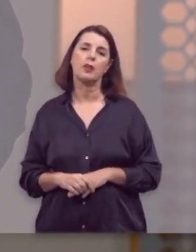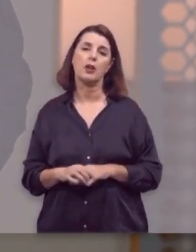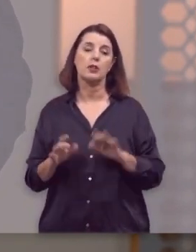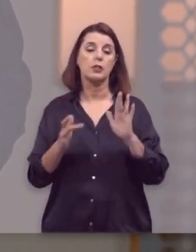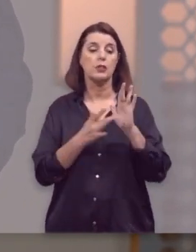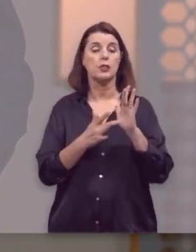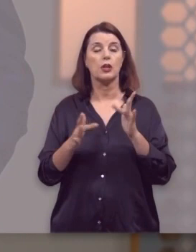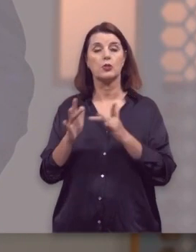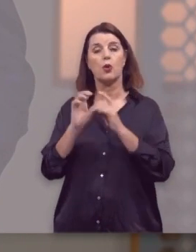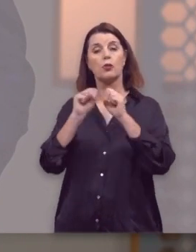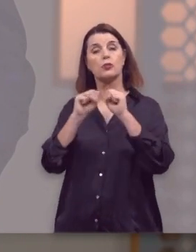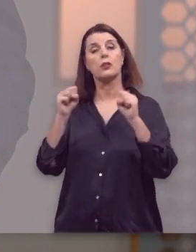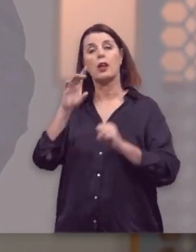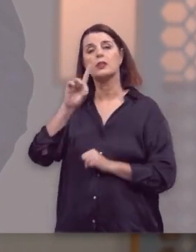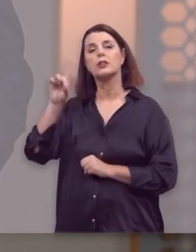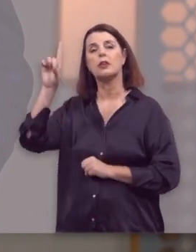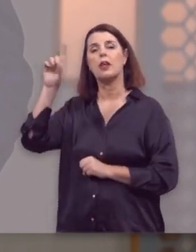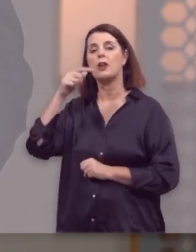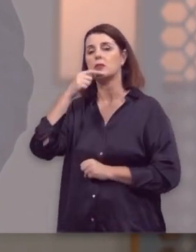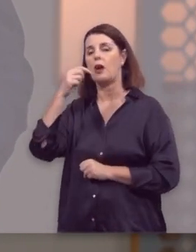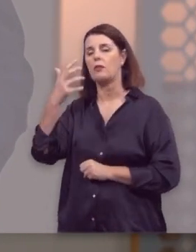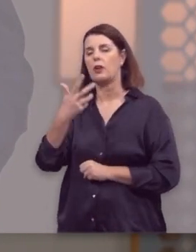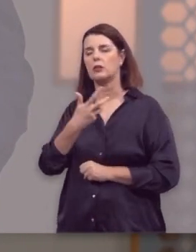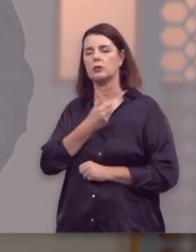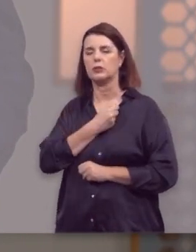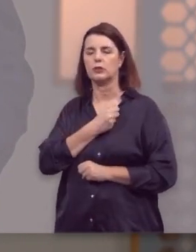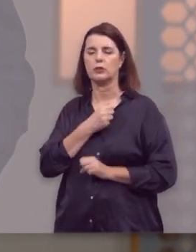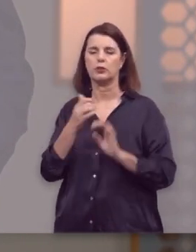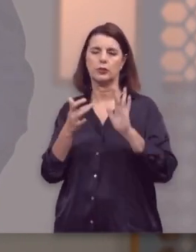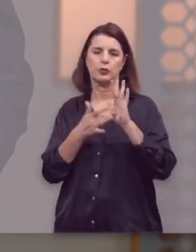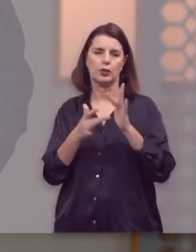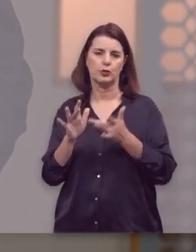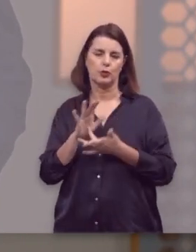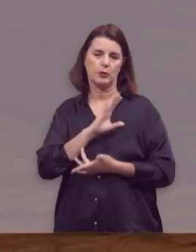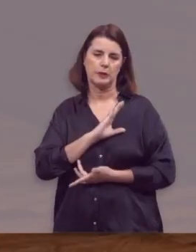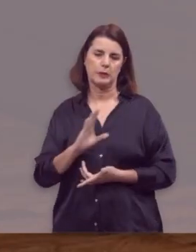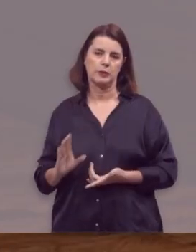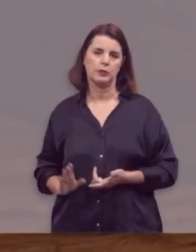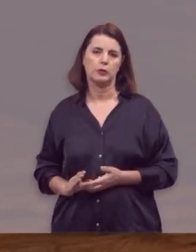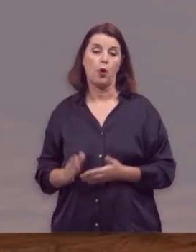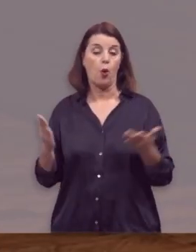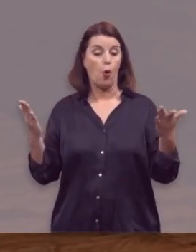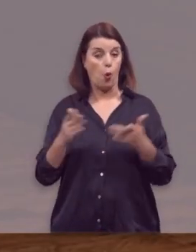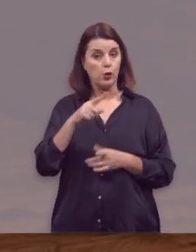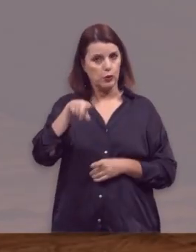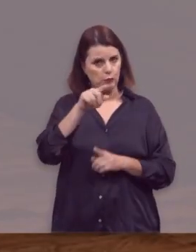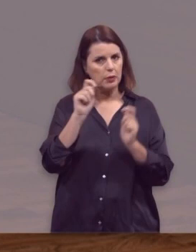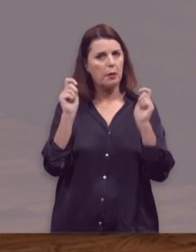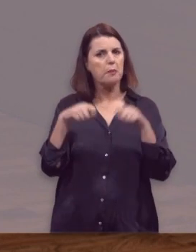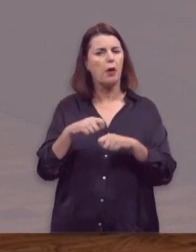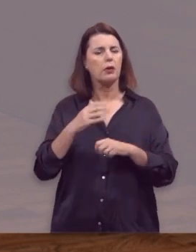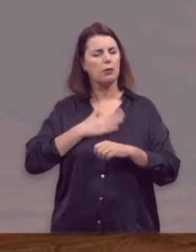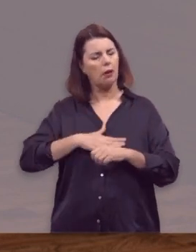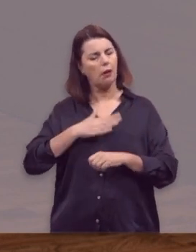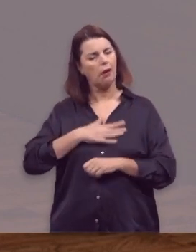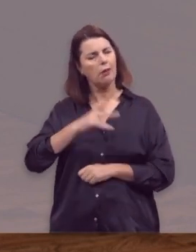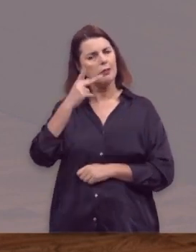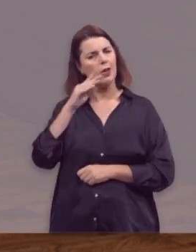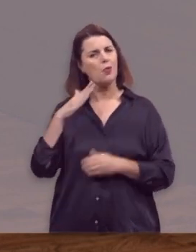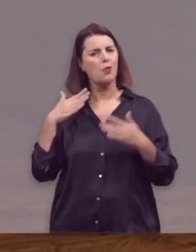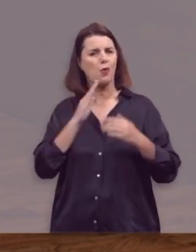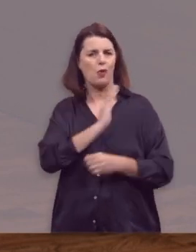o nosso grande Deus e Salvador, Jesus Cristo. Hoje você pode acalmar o seu